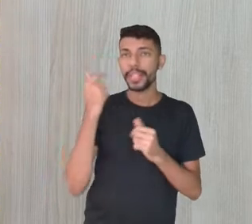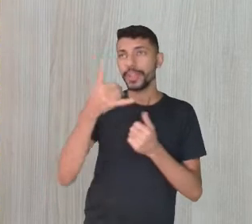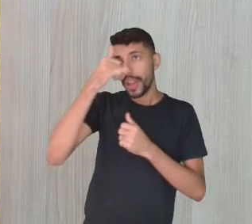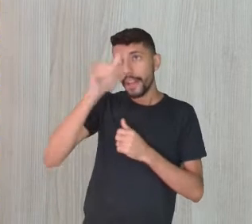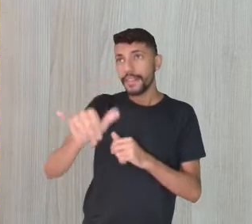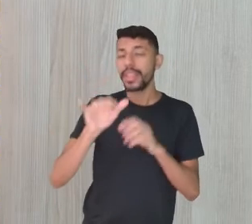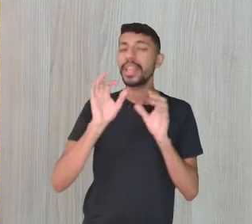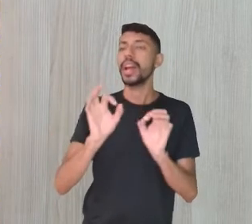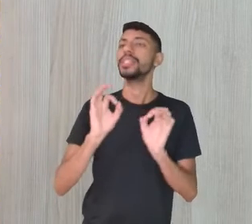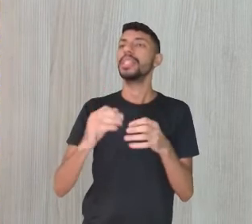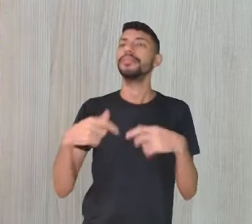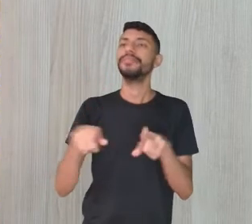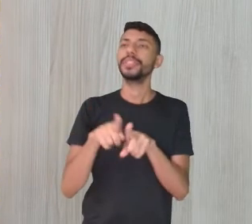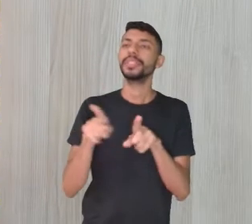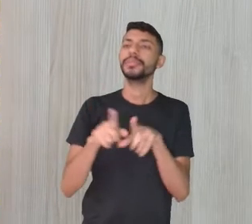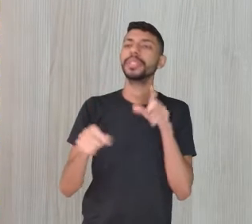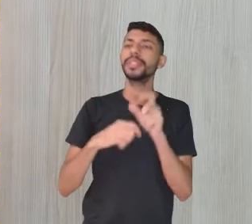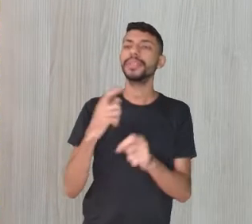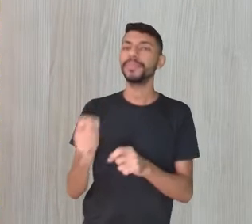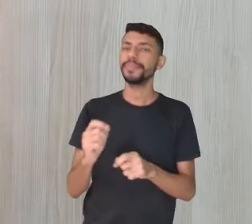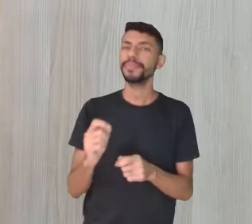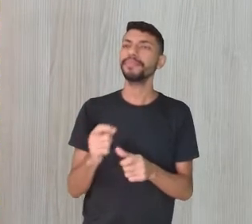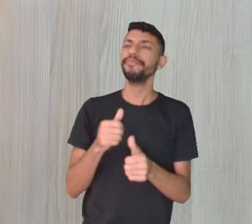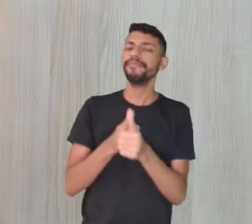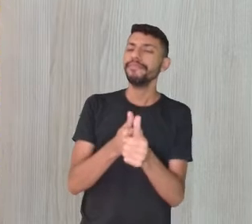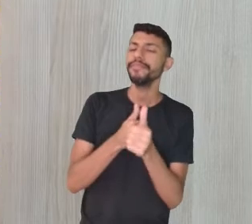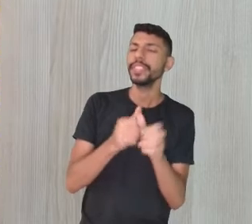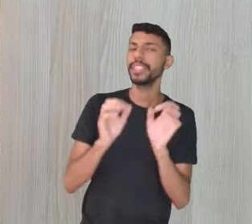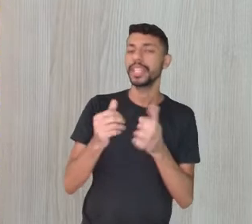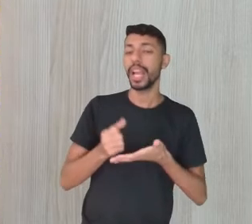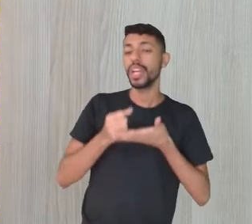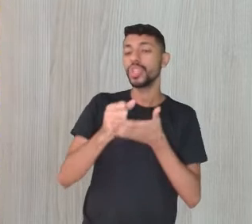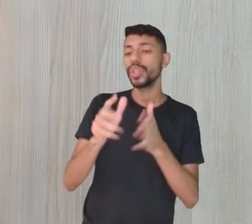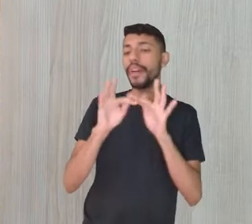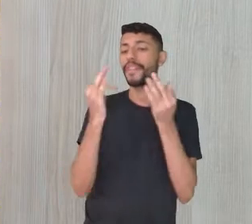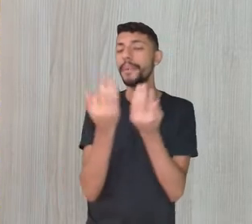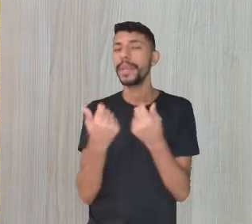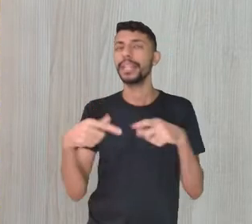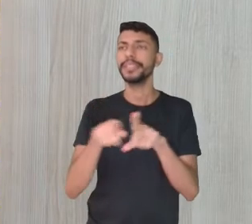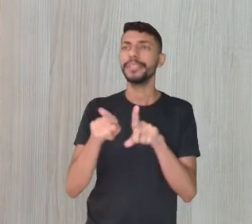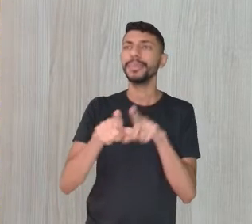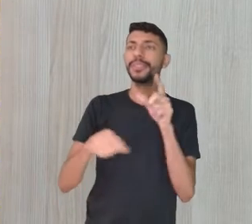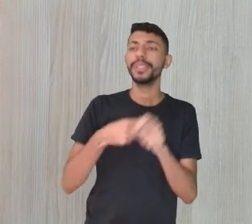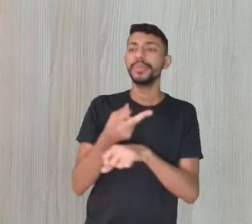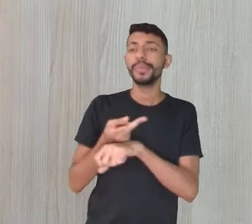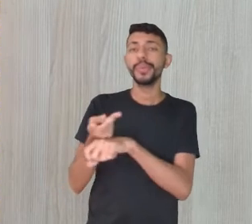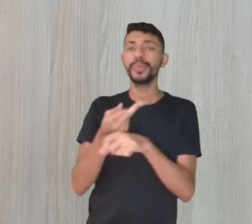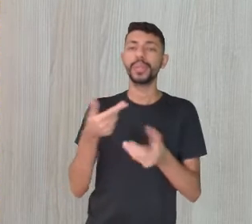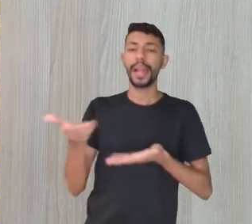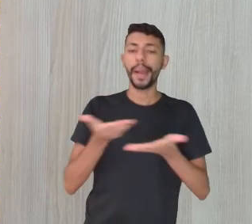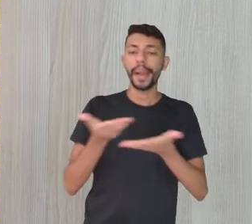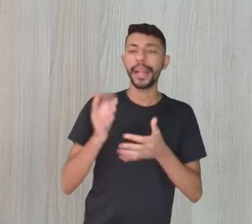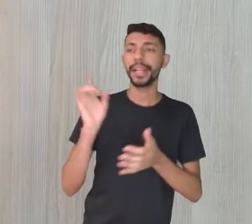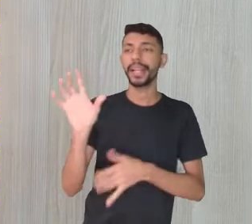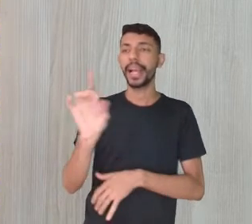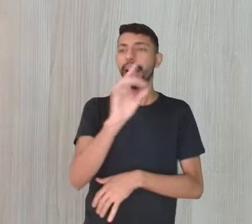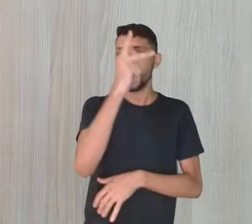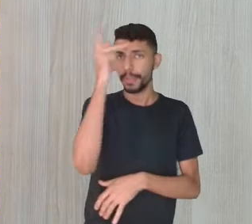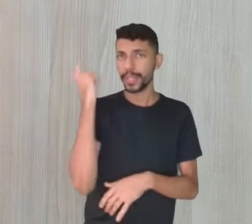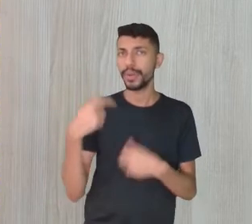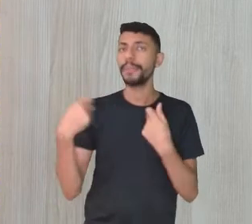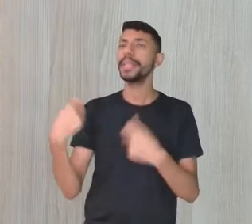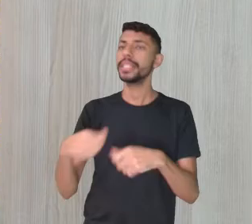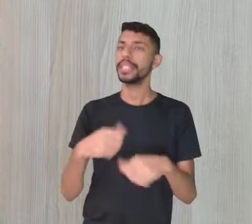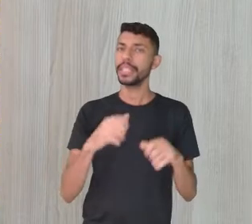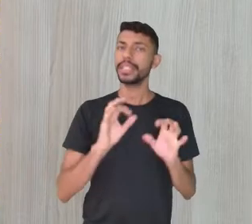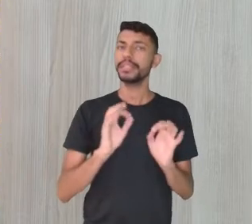não é? Vamos acompanhar, ajuda os familiares, procurar realmente o tratamento. Cada pessoa precisa de um tratamento, mas